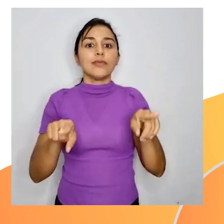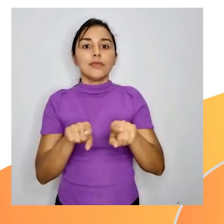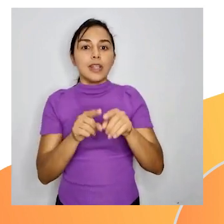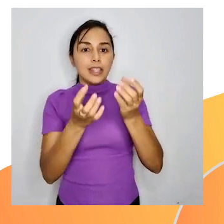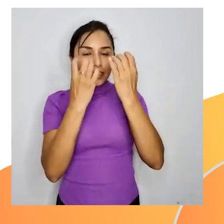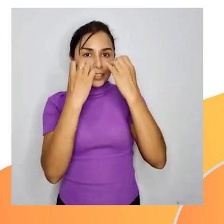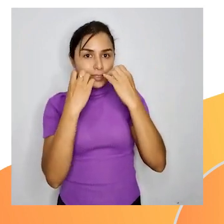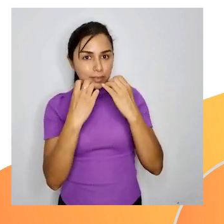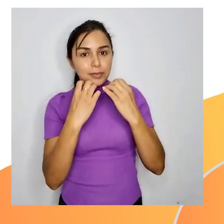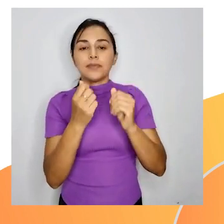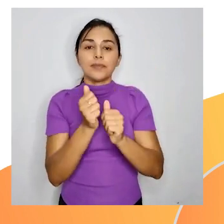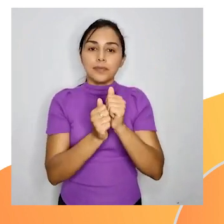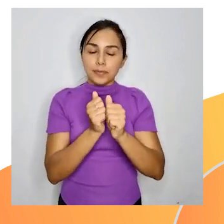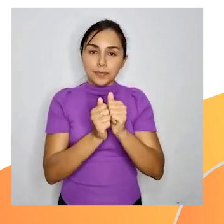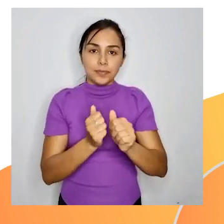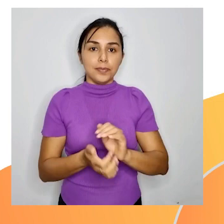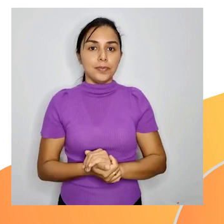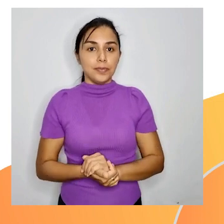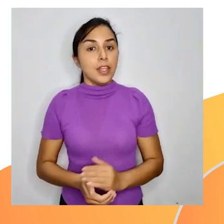cabreúva.